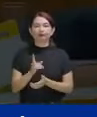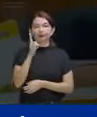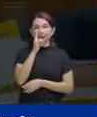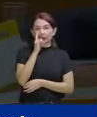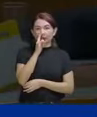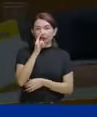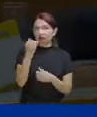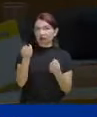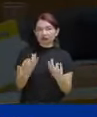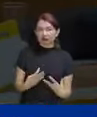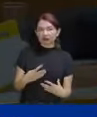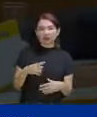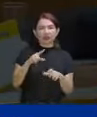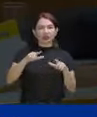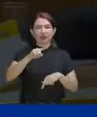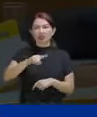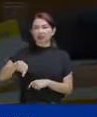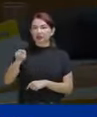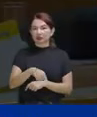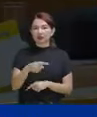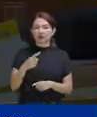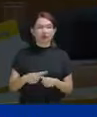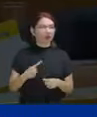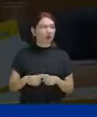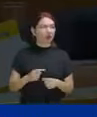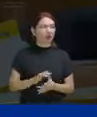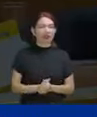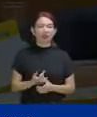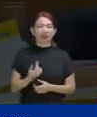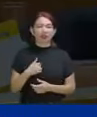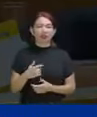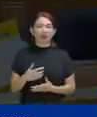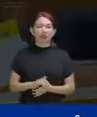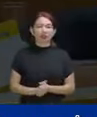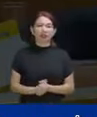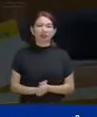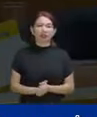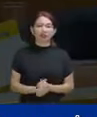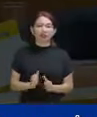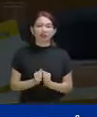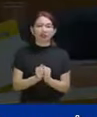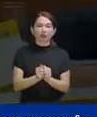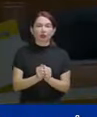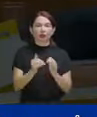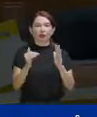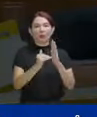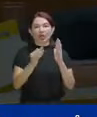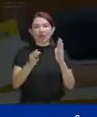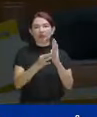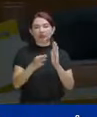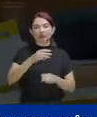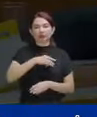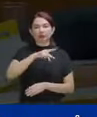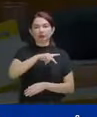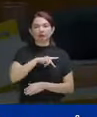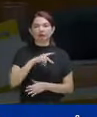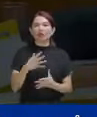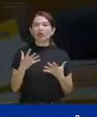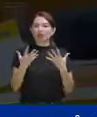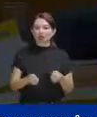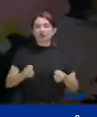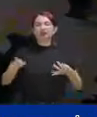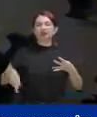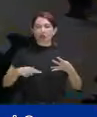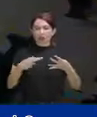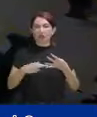falha que justifique a anulação, de modo que eu estou acompanhando o parecer do Ministério Público e estou negando provimento ao recurso.